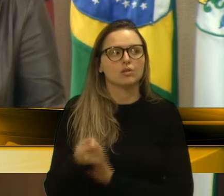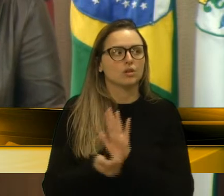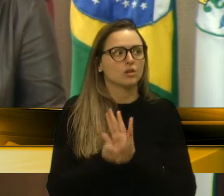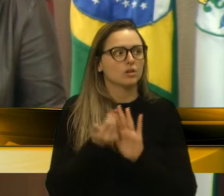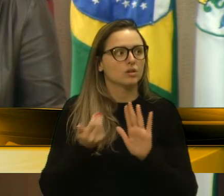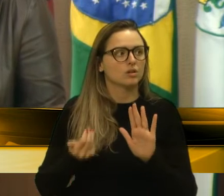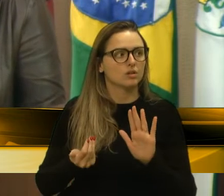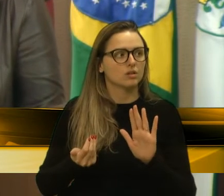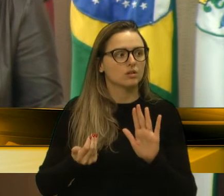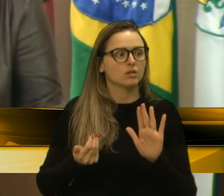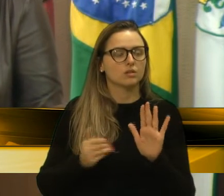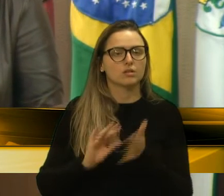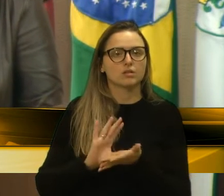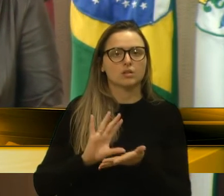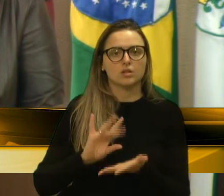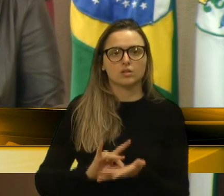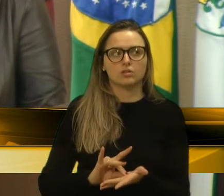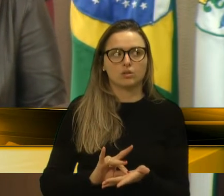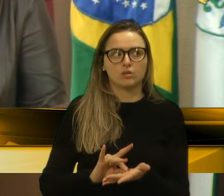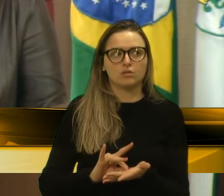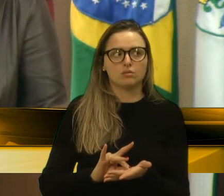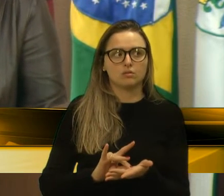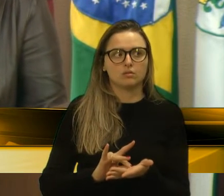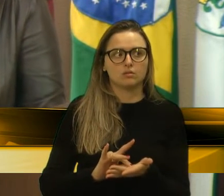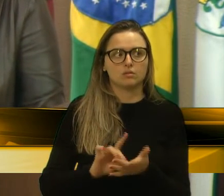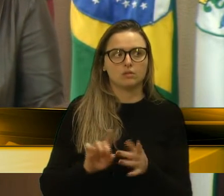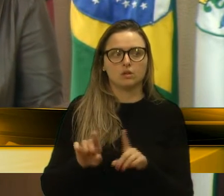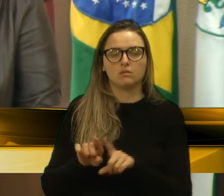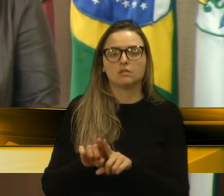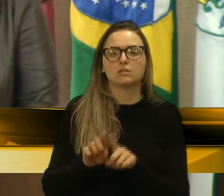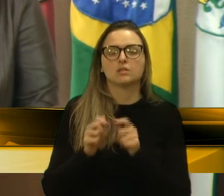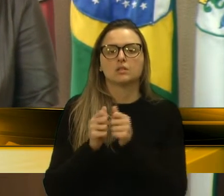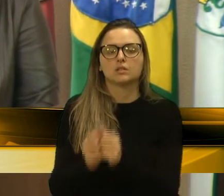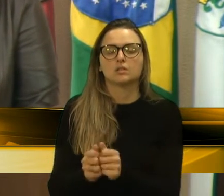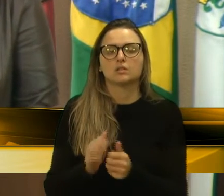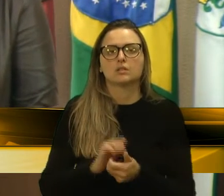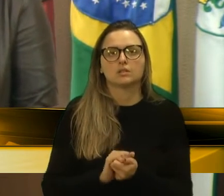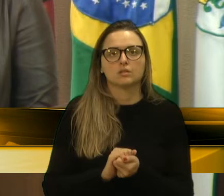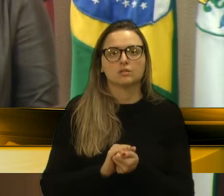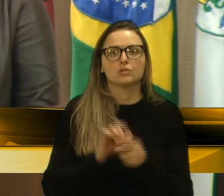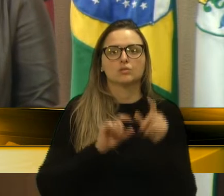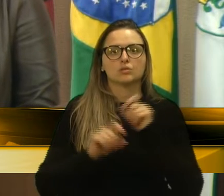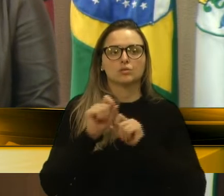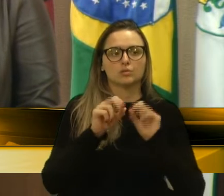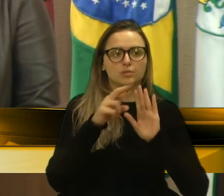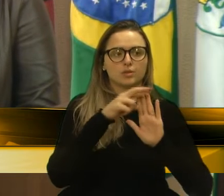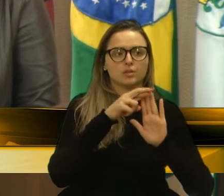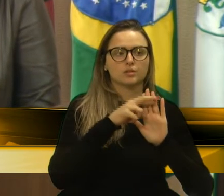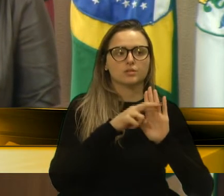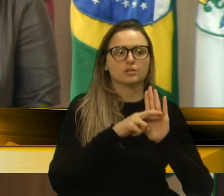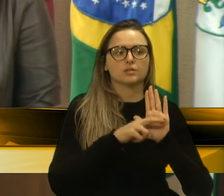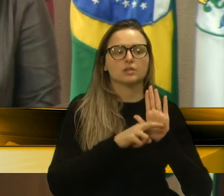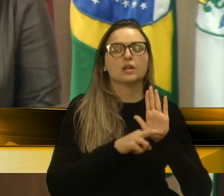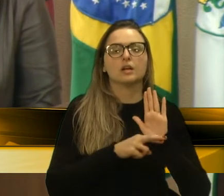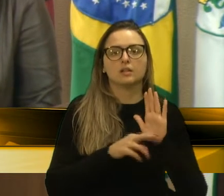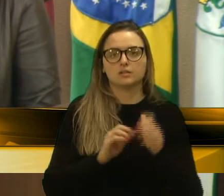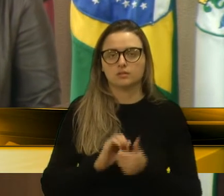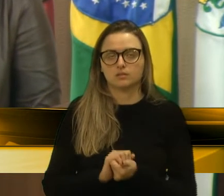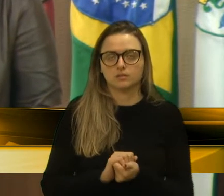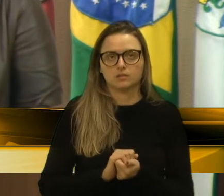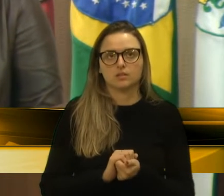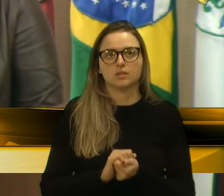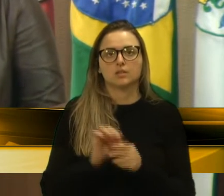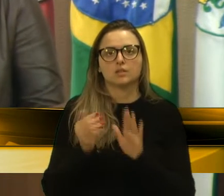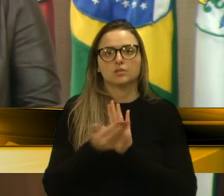retirar essa regulamentação, mas agora ele retoma novamente a questão da regulamentação dos eventos políticos, e não o